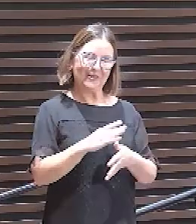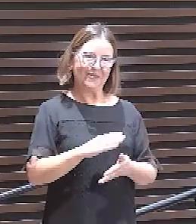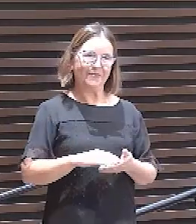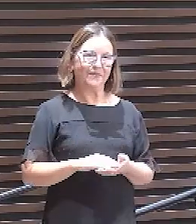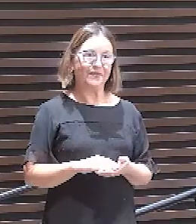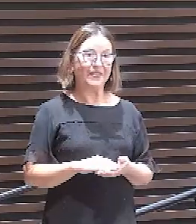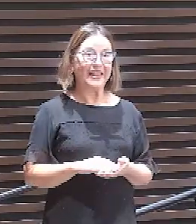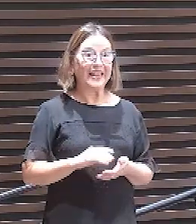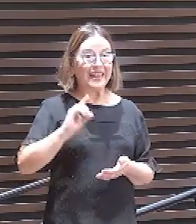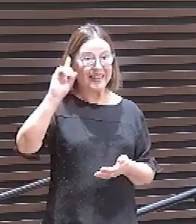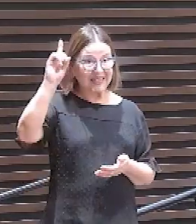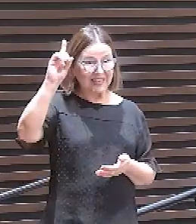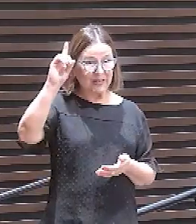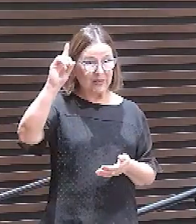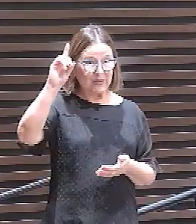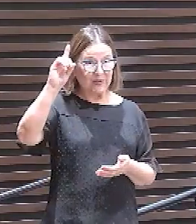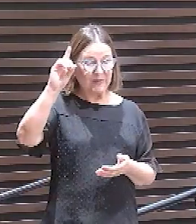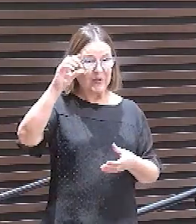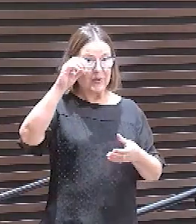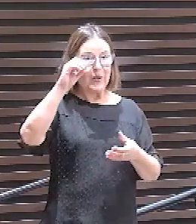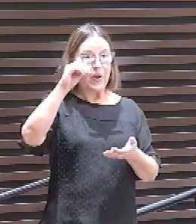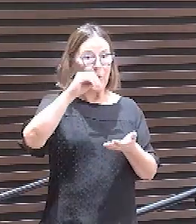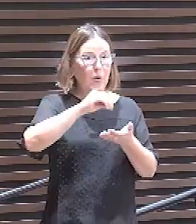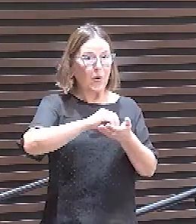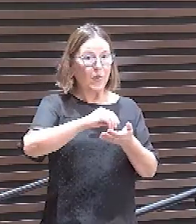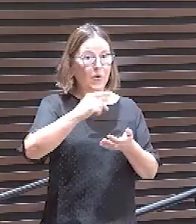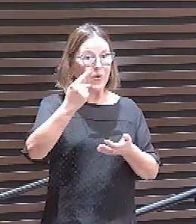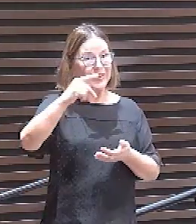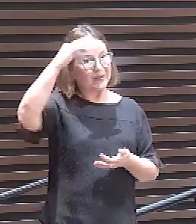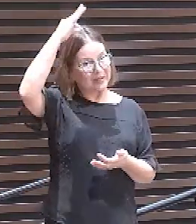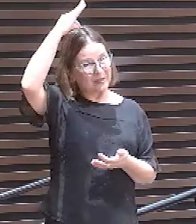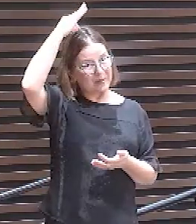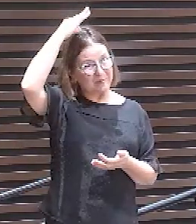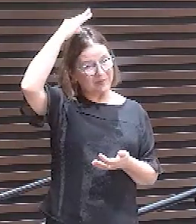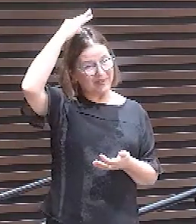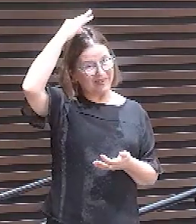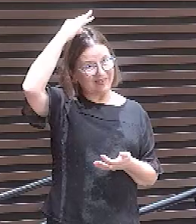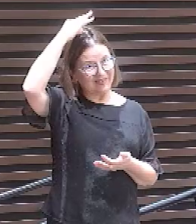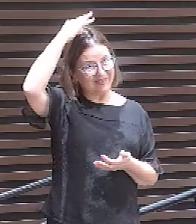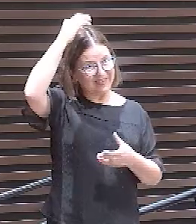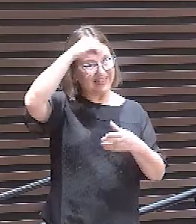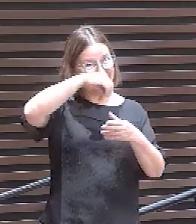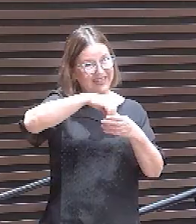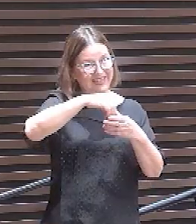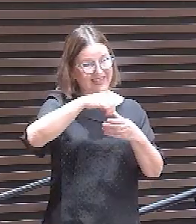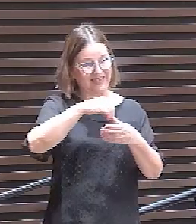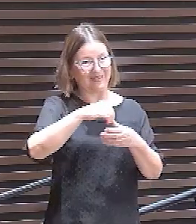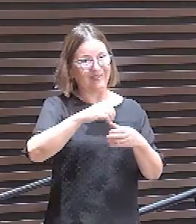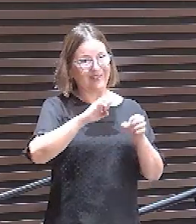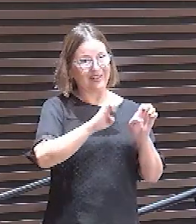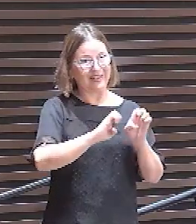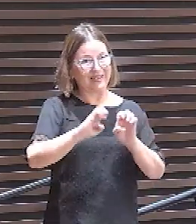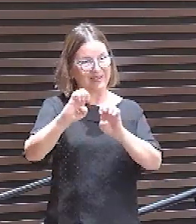seu espírito nele para que andasse nos seus caminhos.